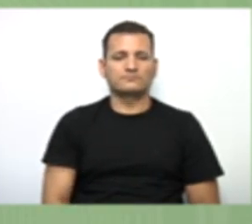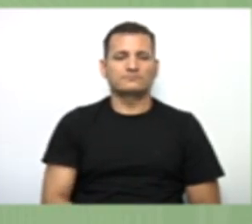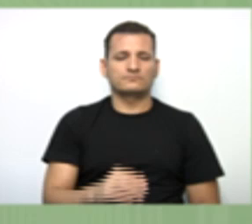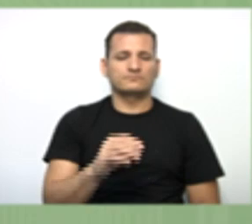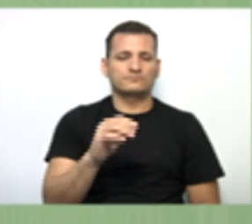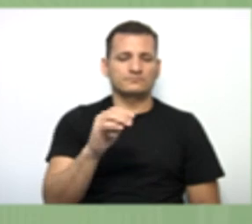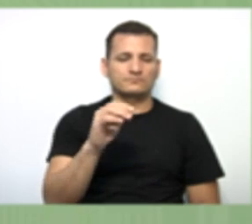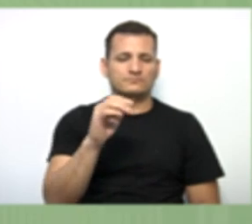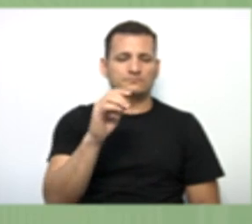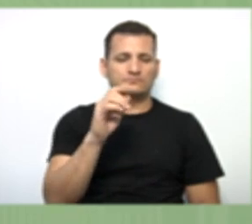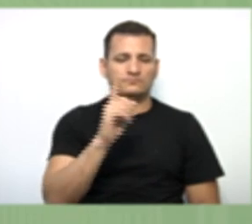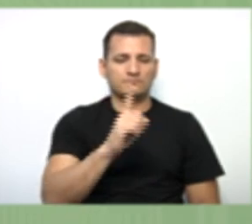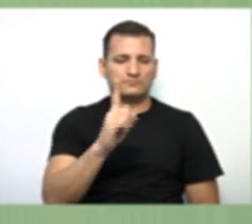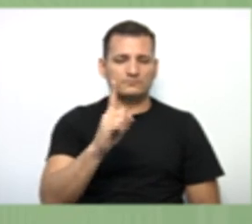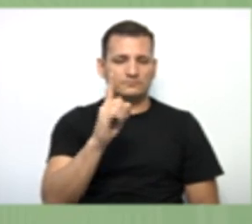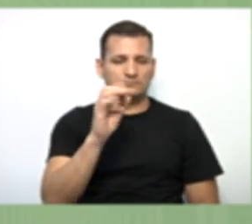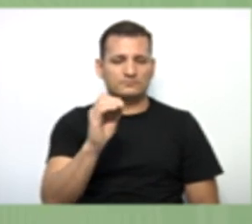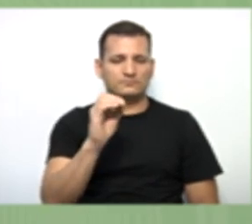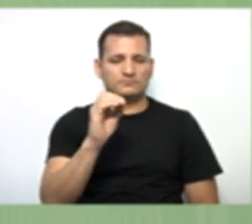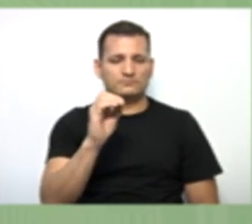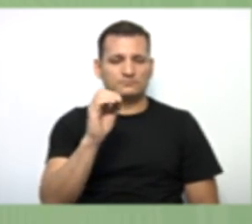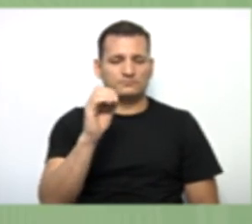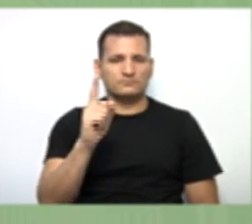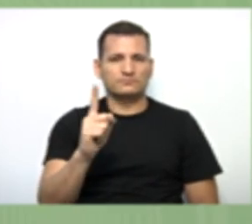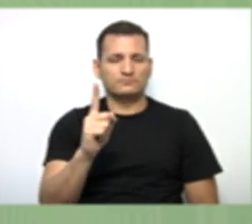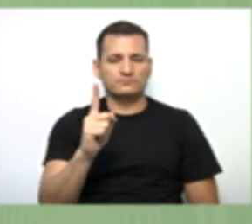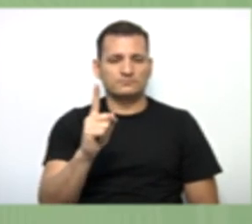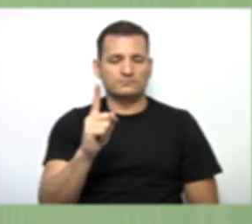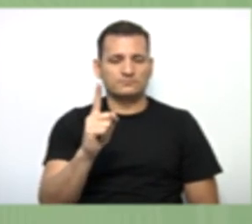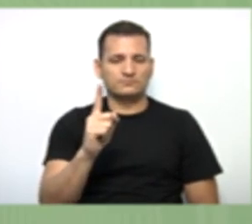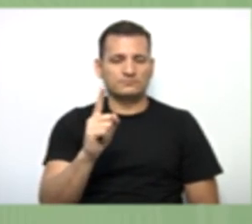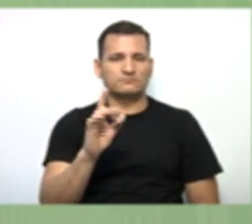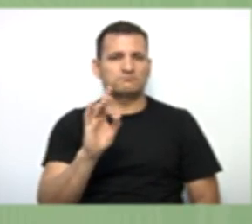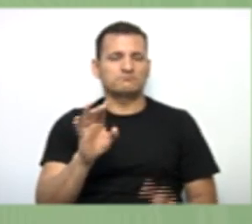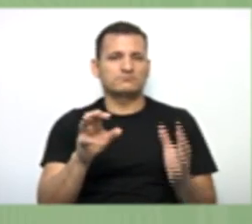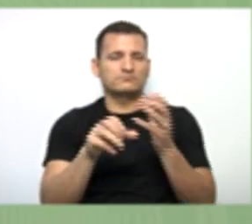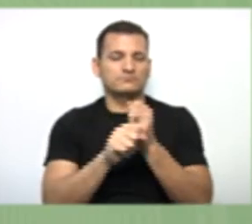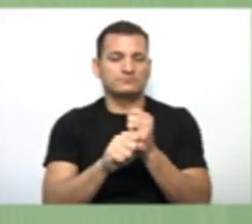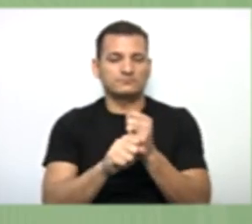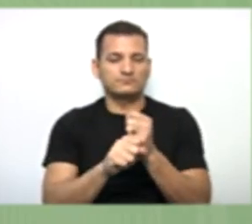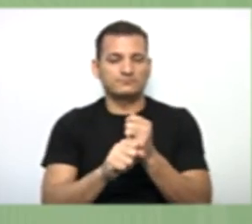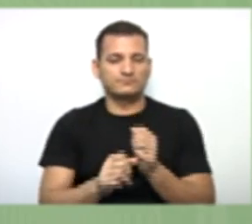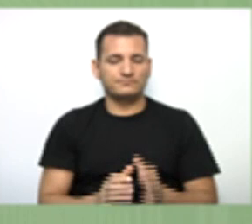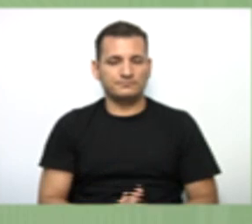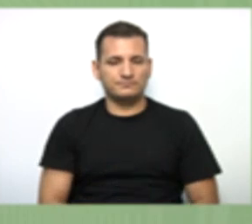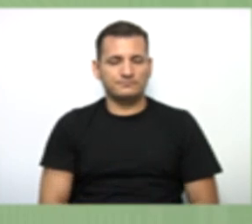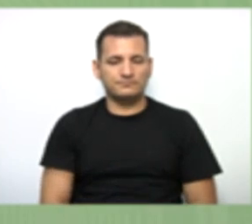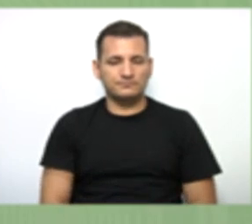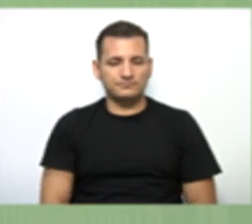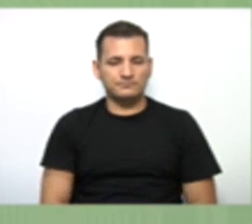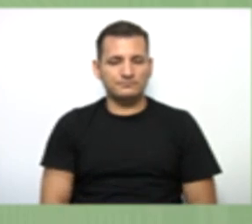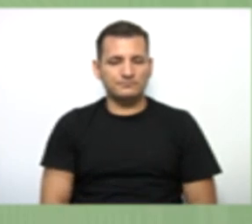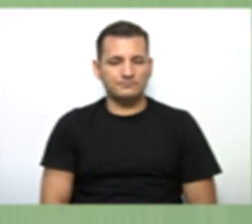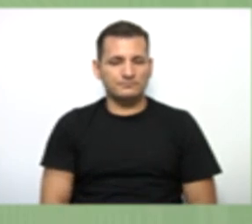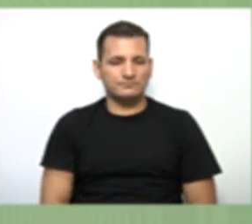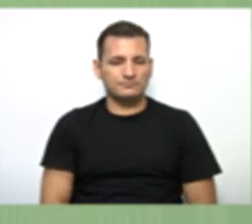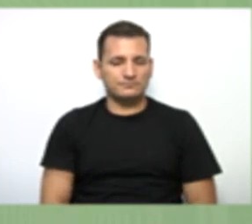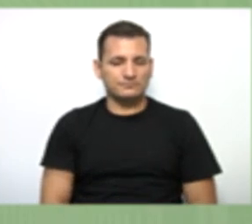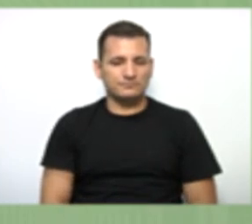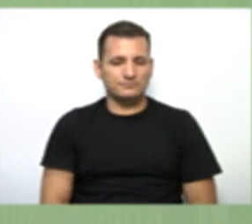0, 1. Vamos acabar. 1, 1, 0, 1. É só somar. Quanto é que é essa casinha?